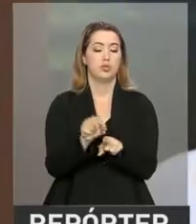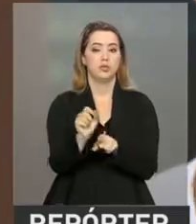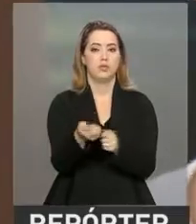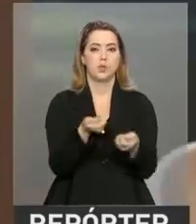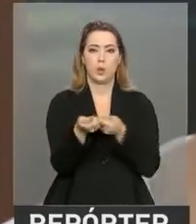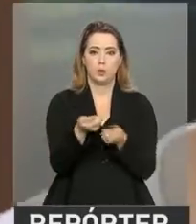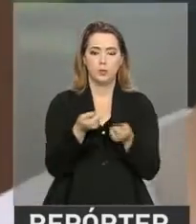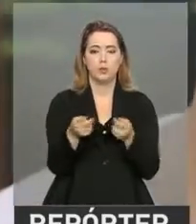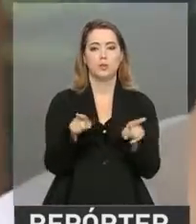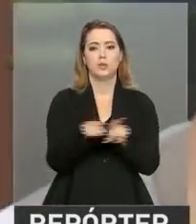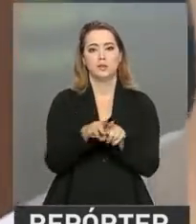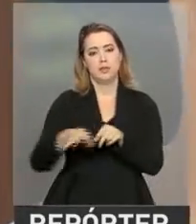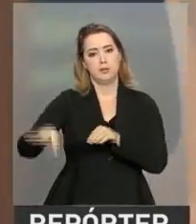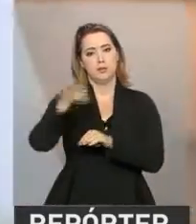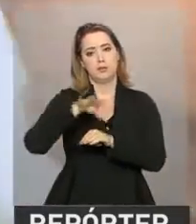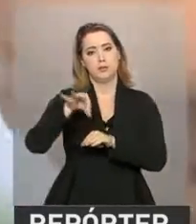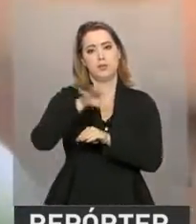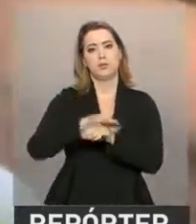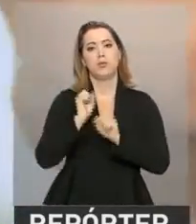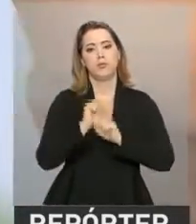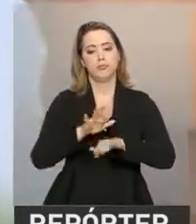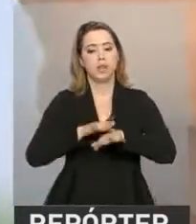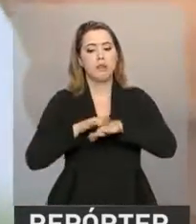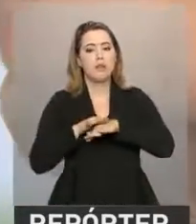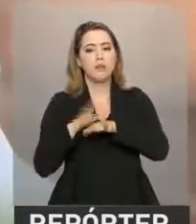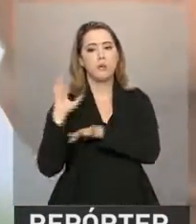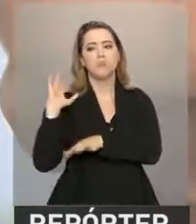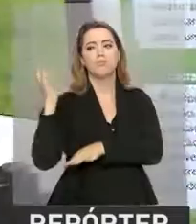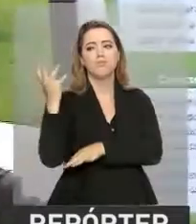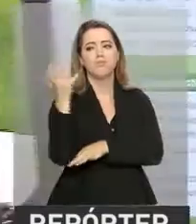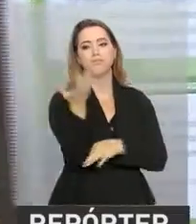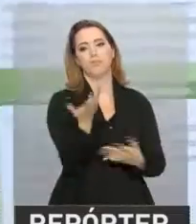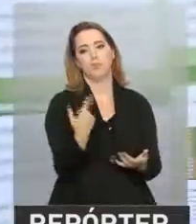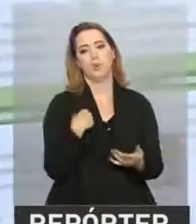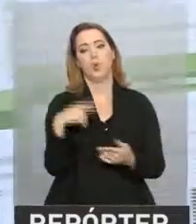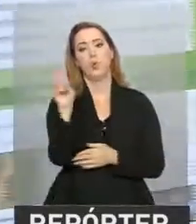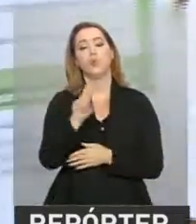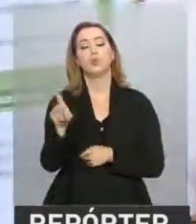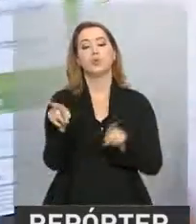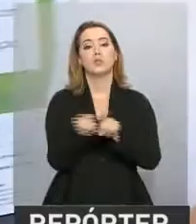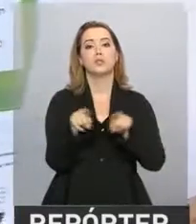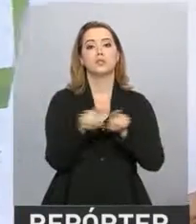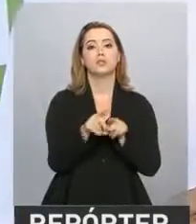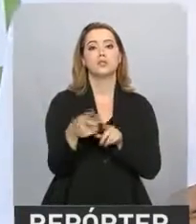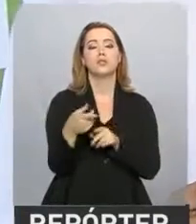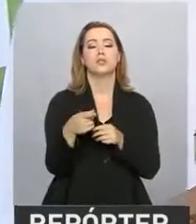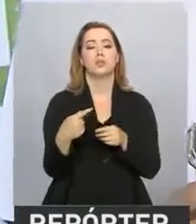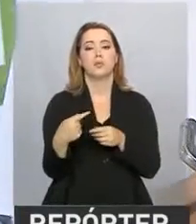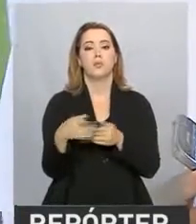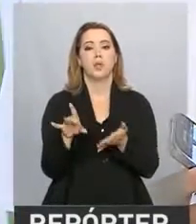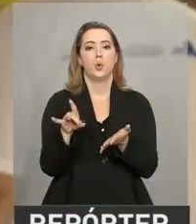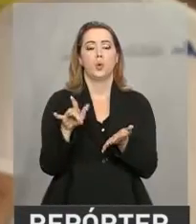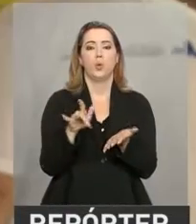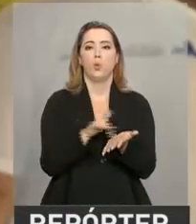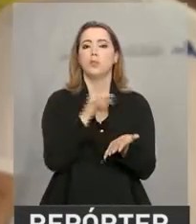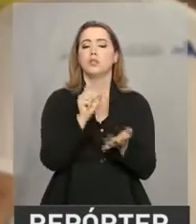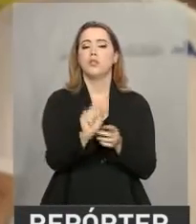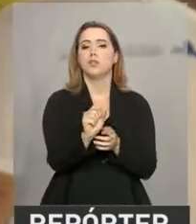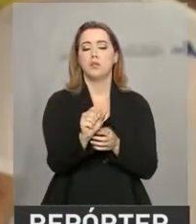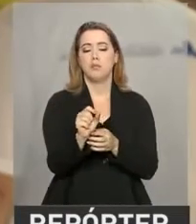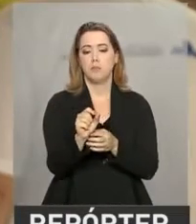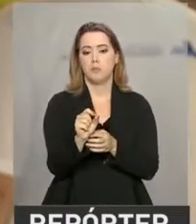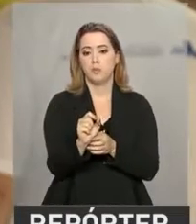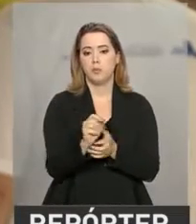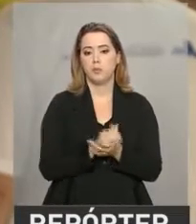pragas agrícolas e os insetos transmissores de doenças a partir do uso também dos seus inimigos naturais. A gente vai